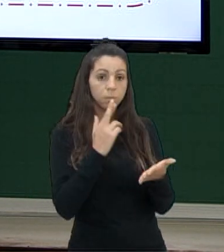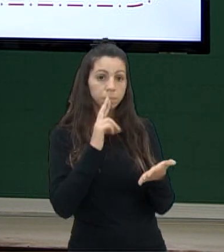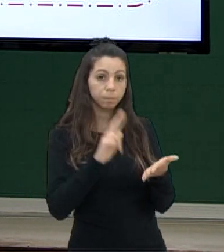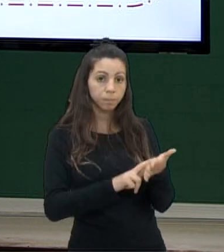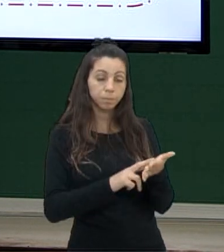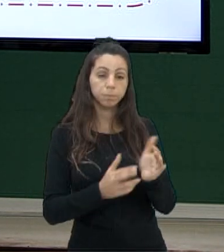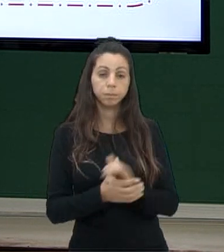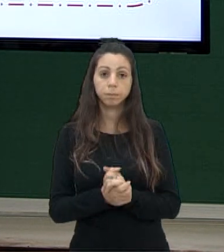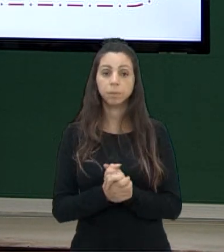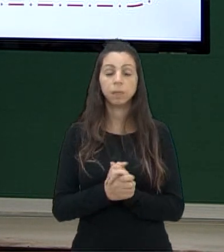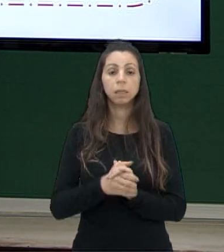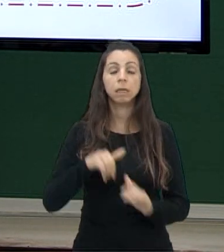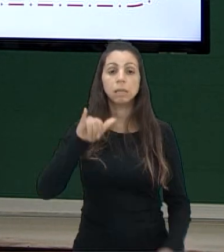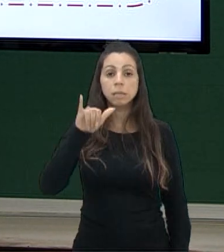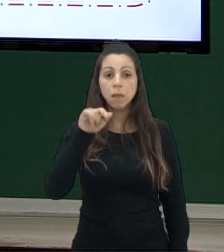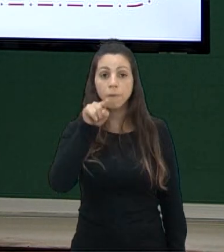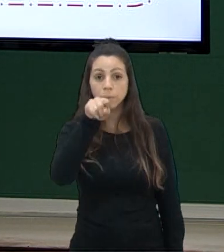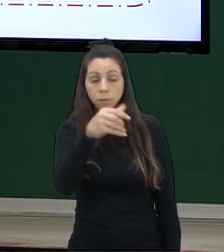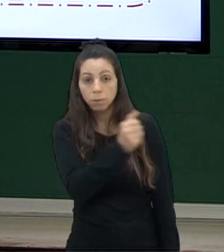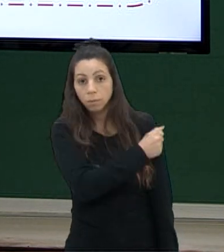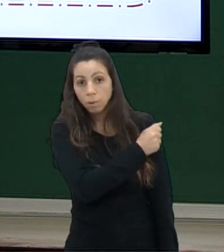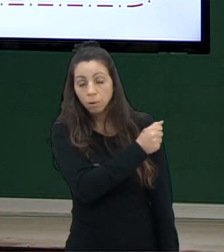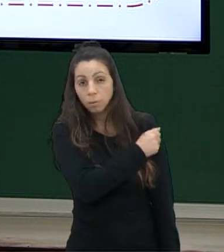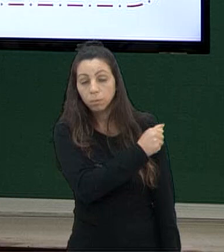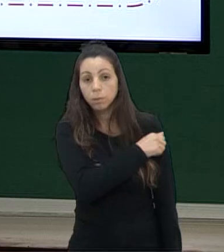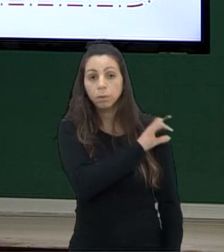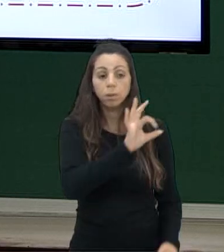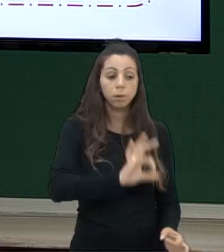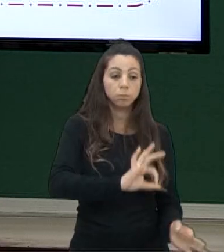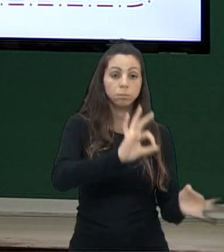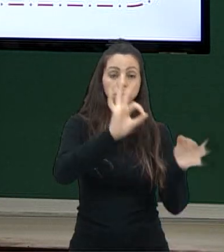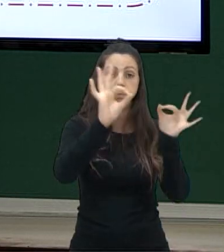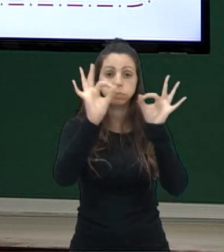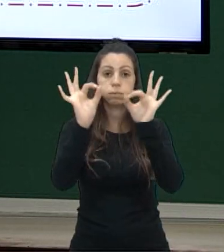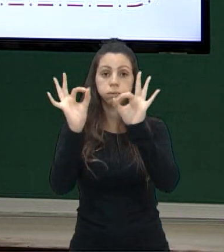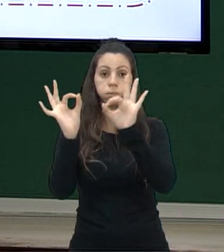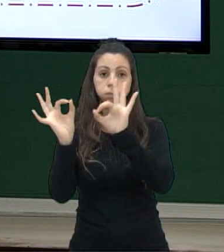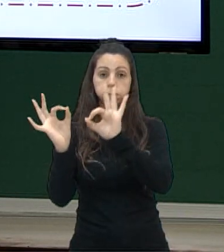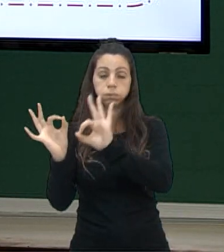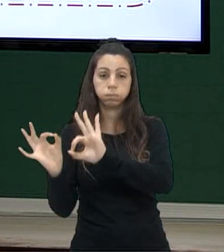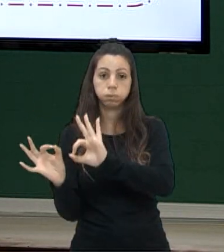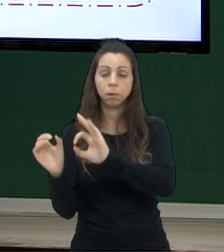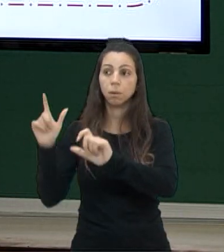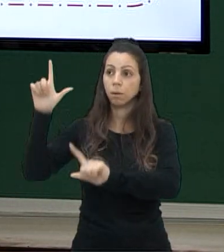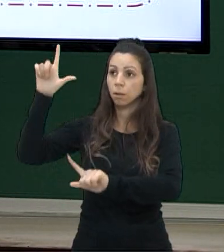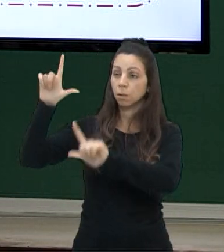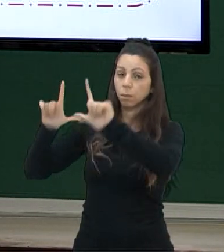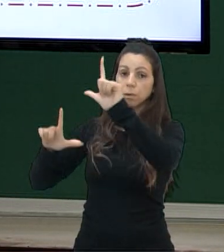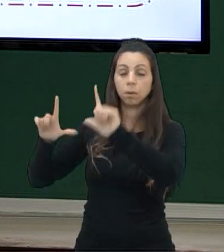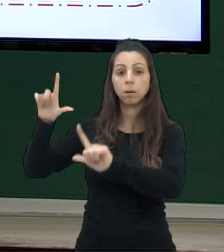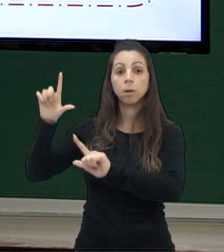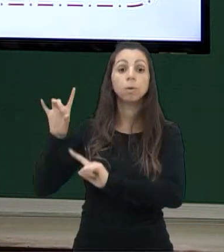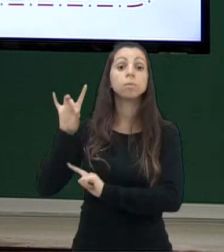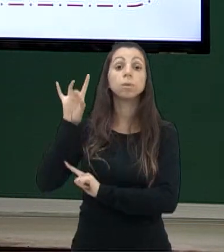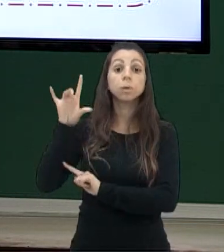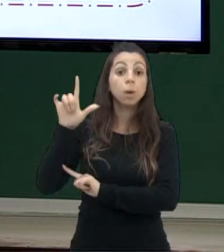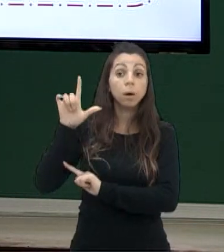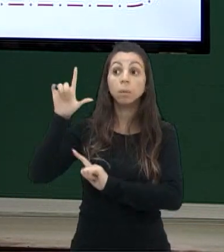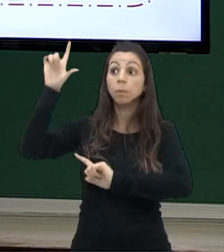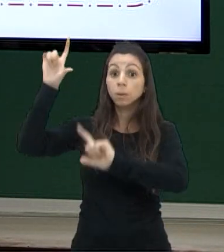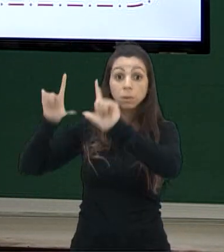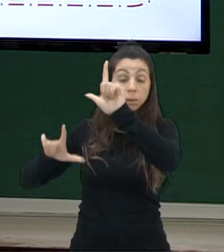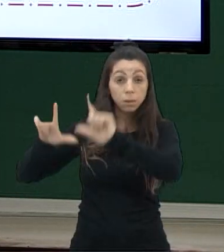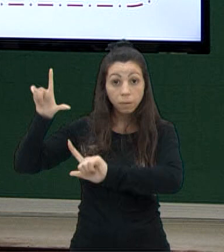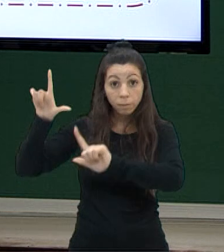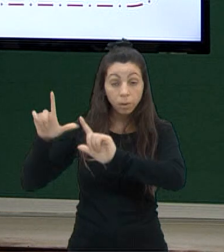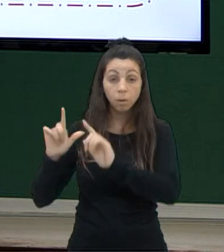respondê-la. Caso você, estudante, esteja acompanhando as aulas do programa Aula Paraná exclusivamente pela televisão, caso